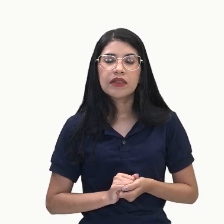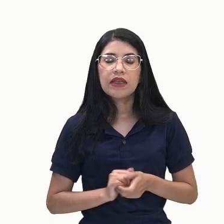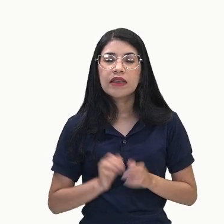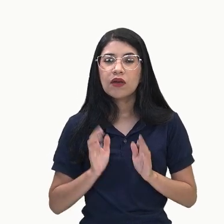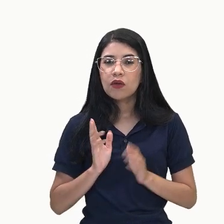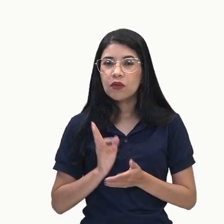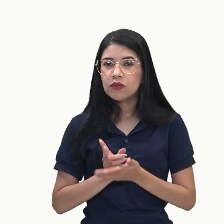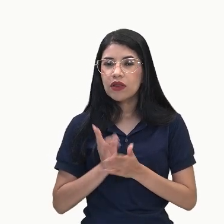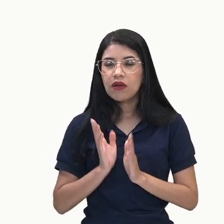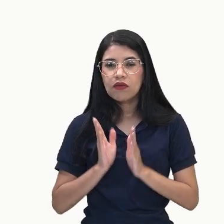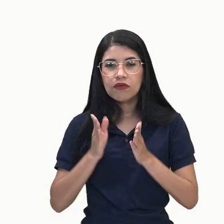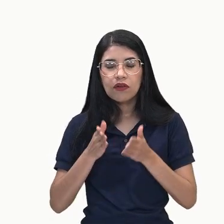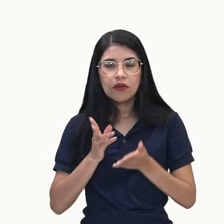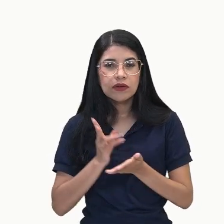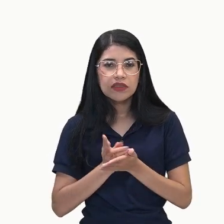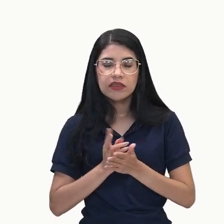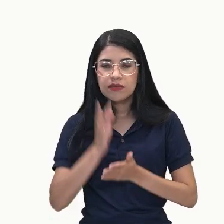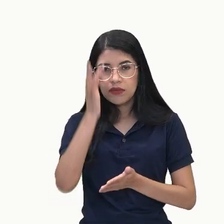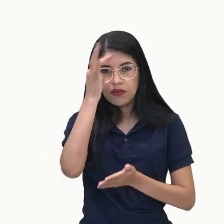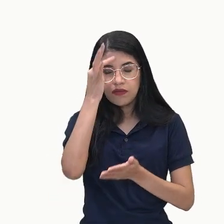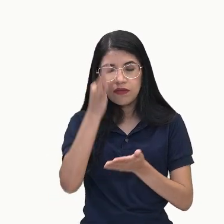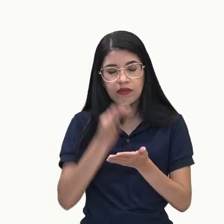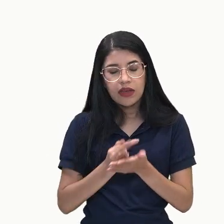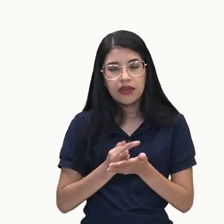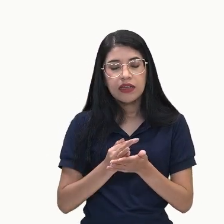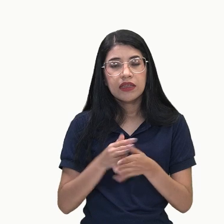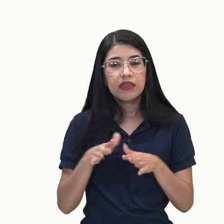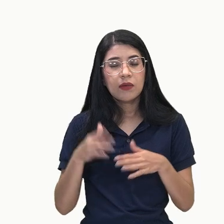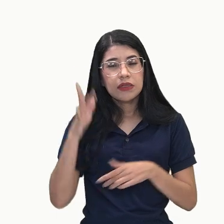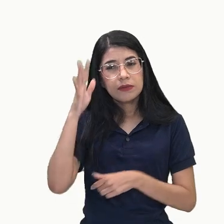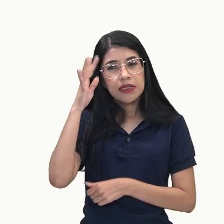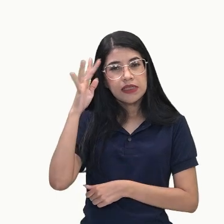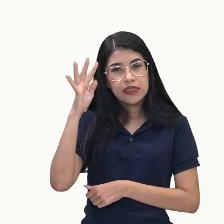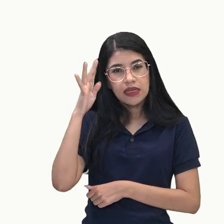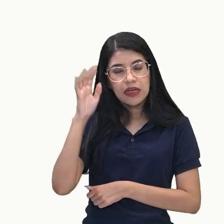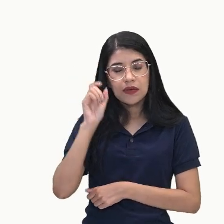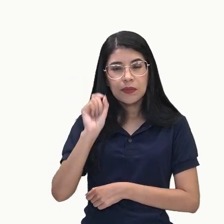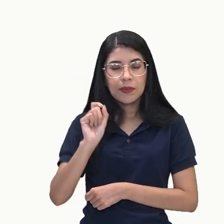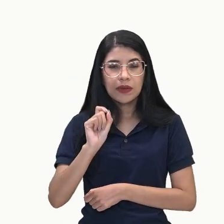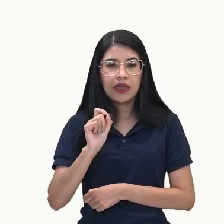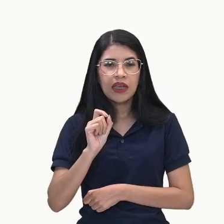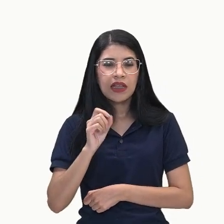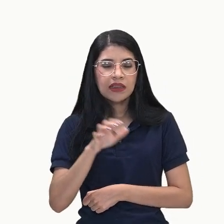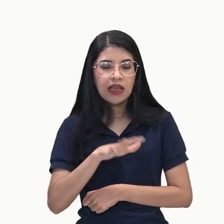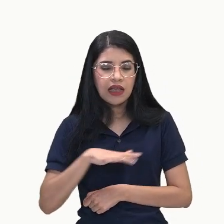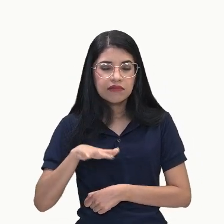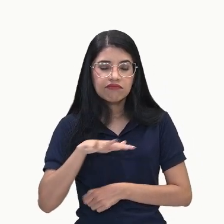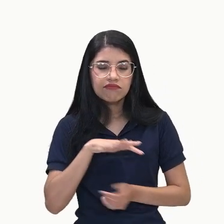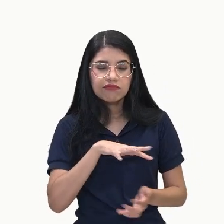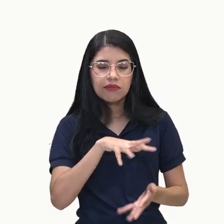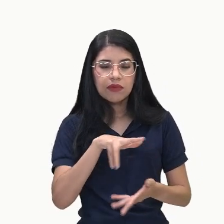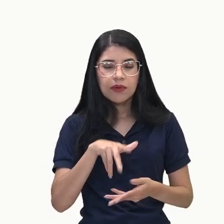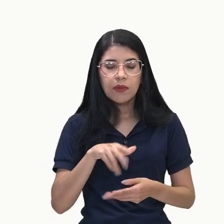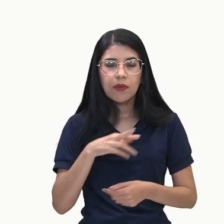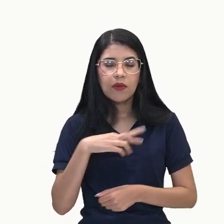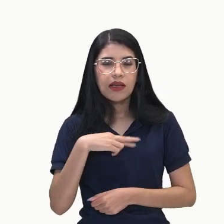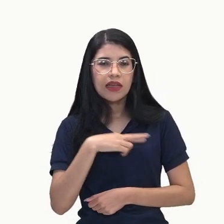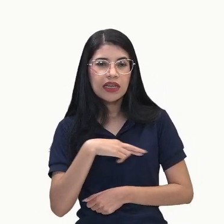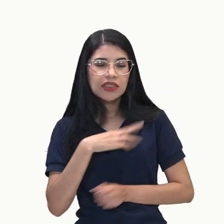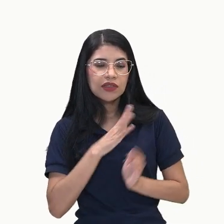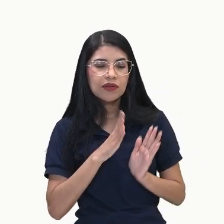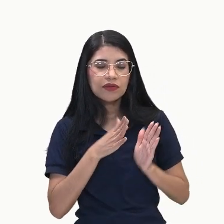foco da fé. É tanto que eles ficavam pensando, né, nas coisas terrenas, pensando na